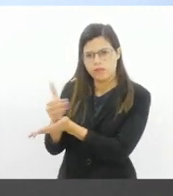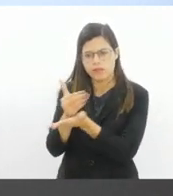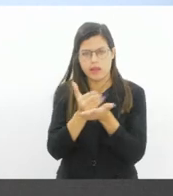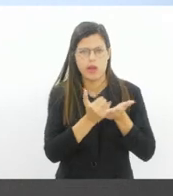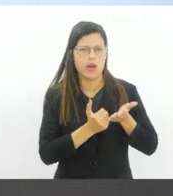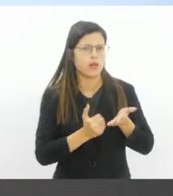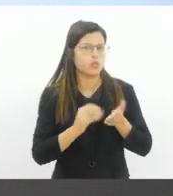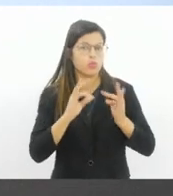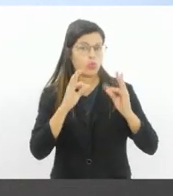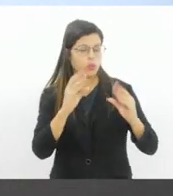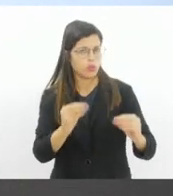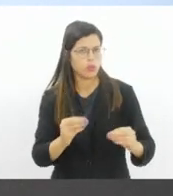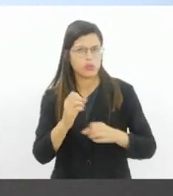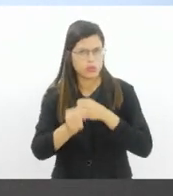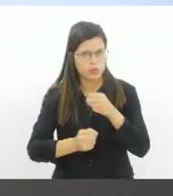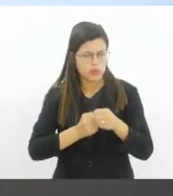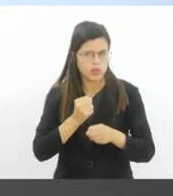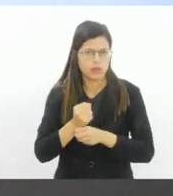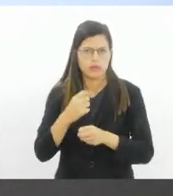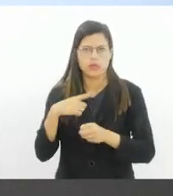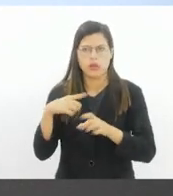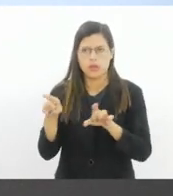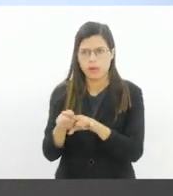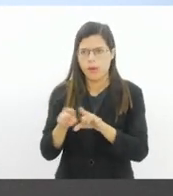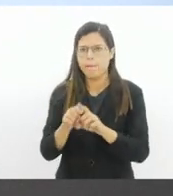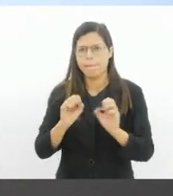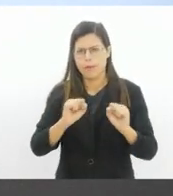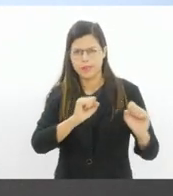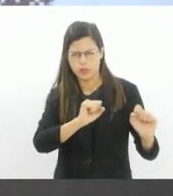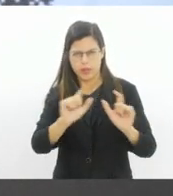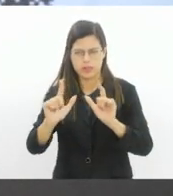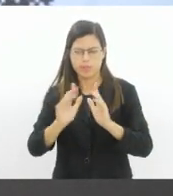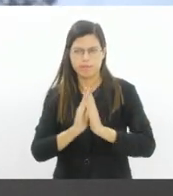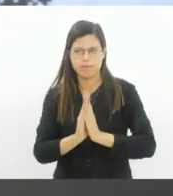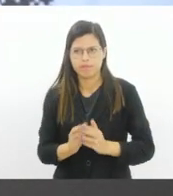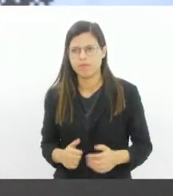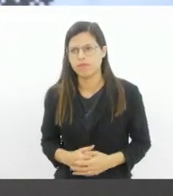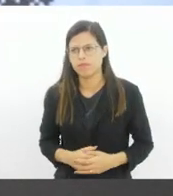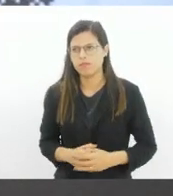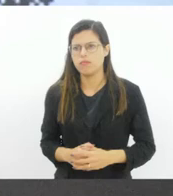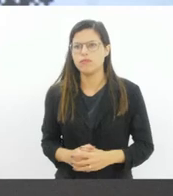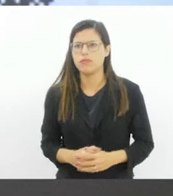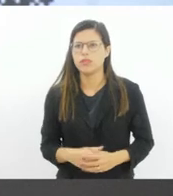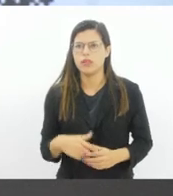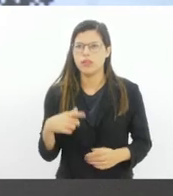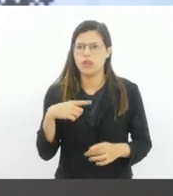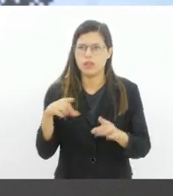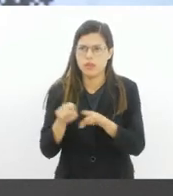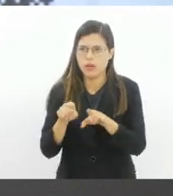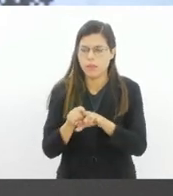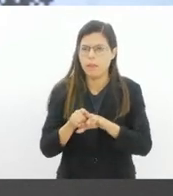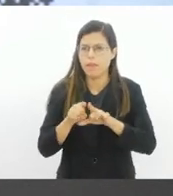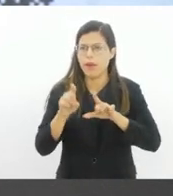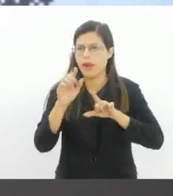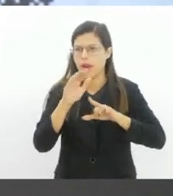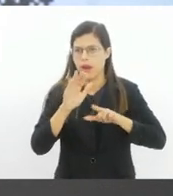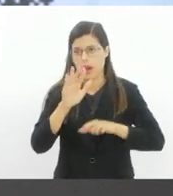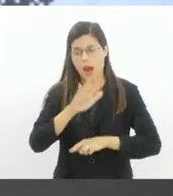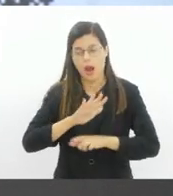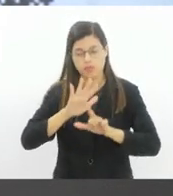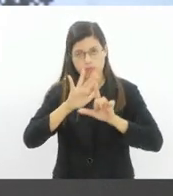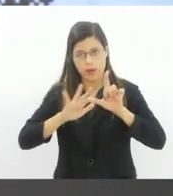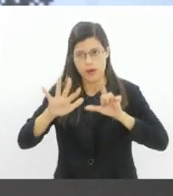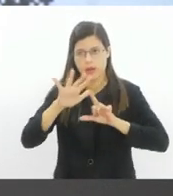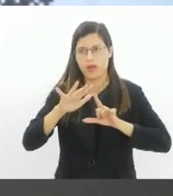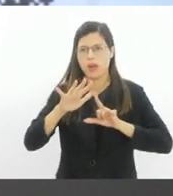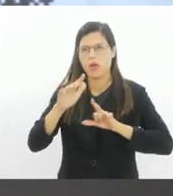edições do dossiê Mulher, nós temos também um painel. Pode passar, por favor? Nós temos também o próprio painel dossiê Mulher, que traz